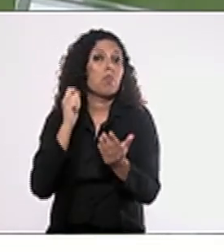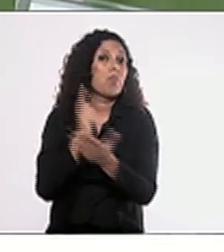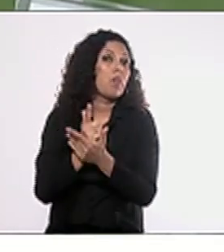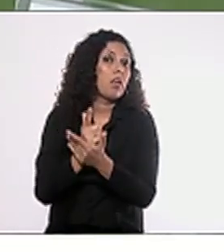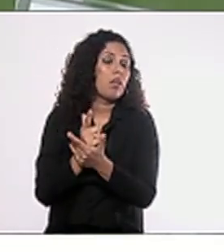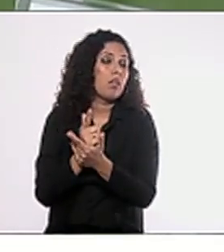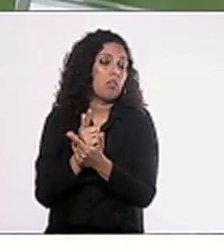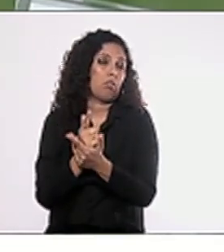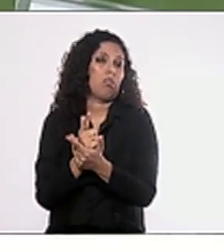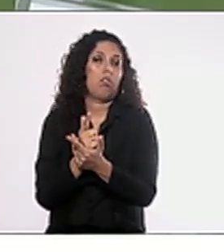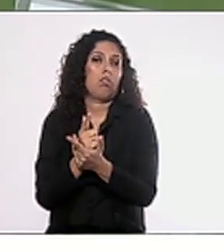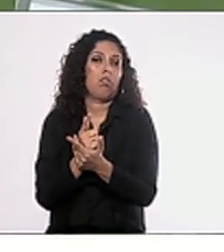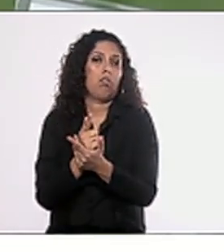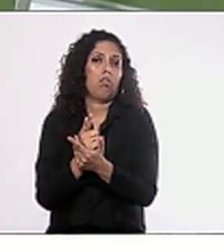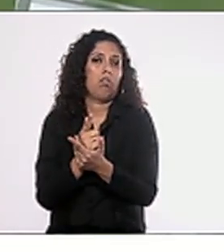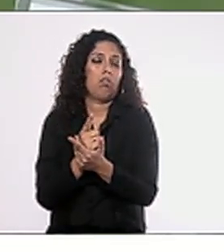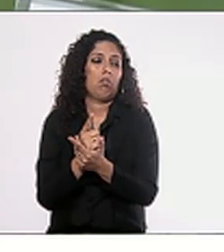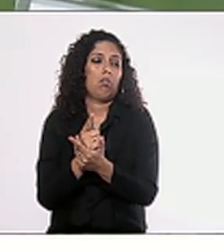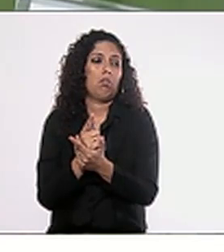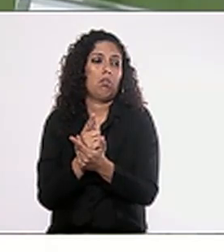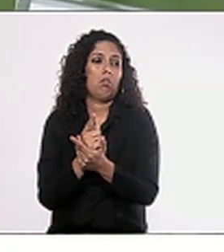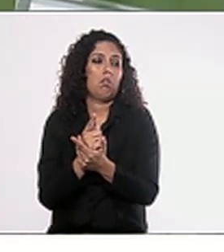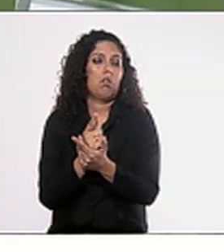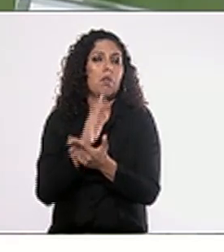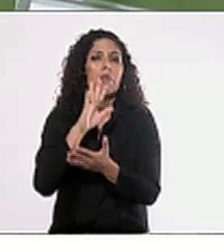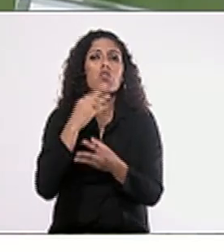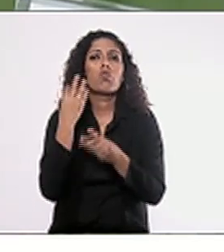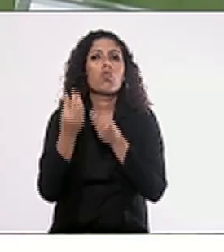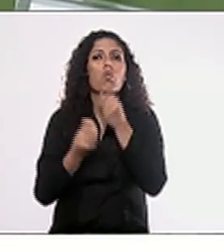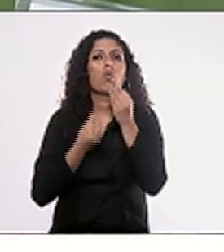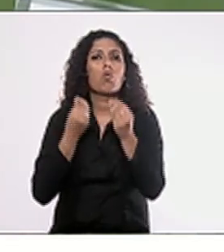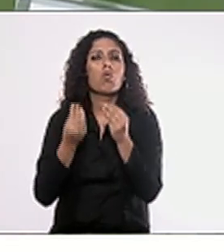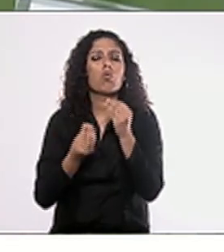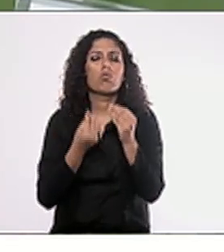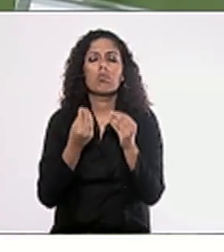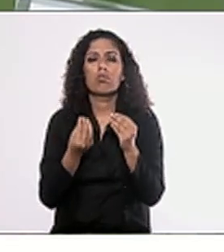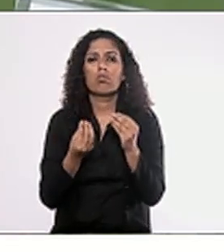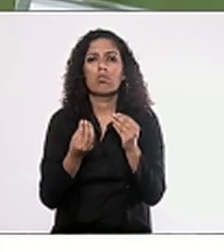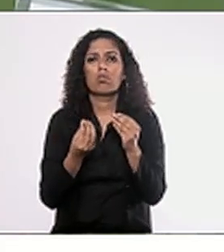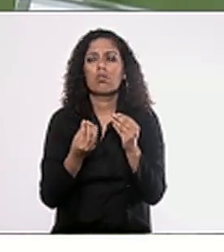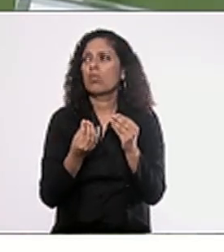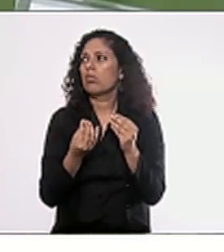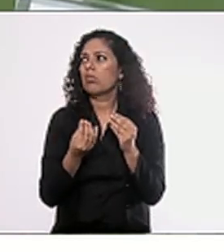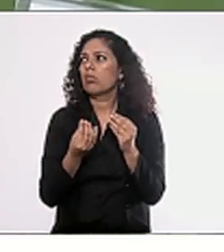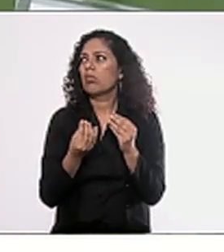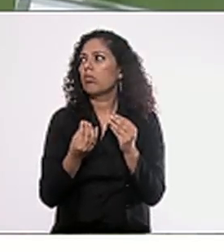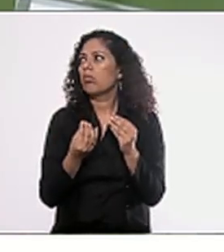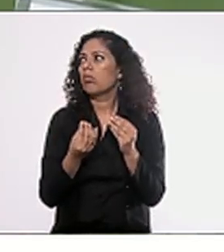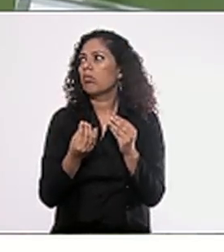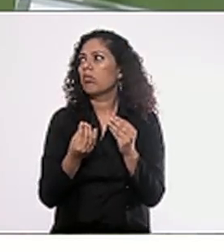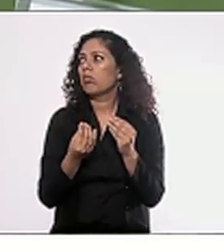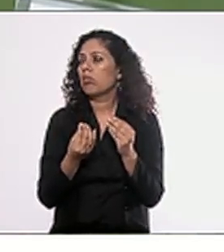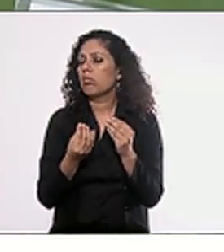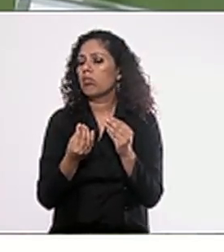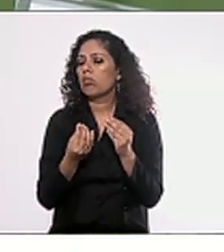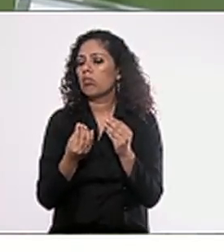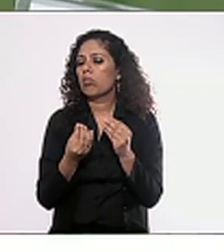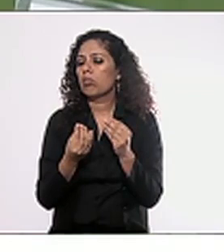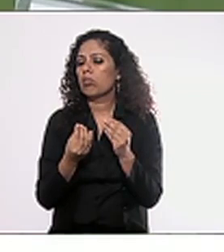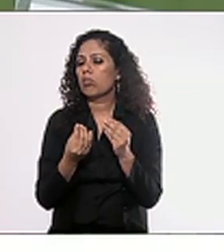pelo serviço que ela presta, né? E como isso influencia na banalização,